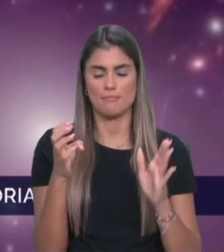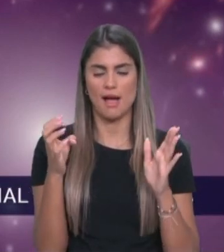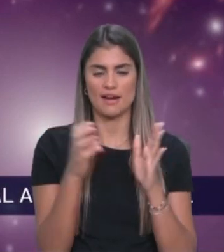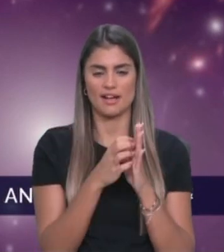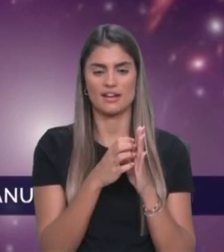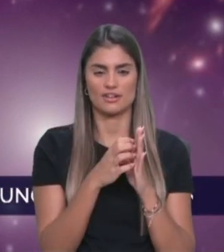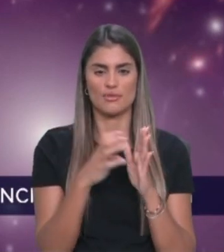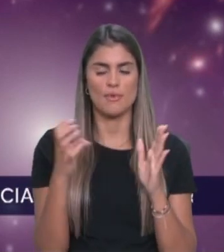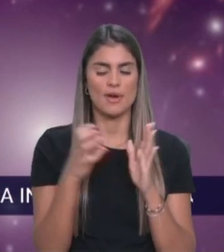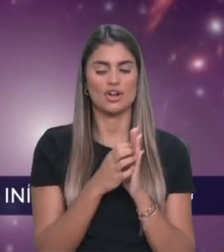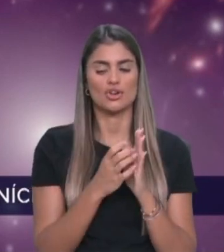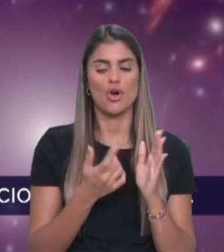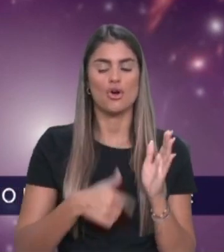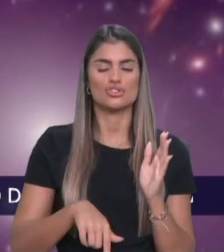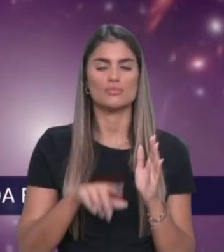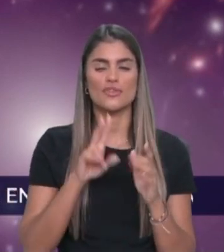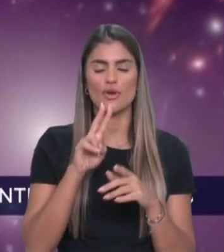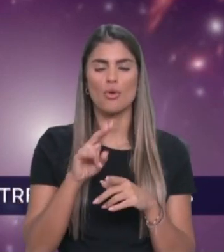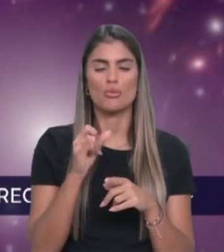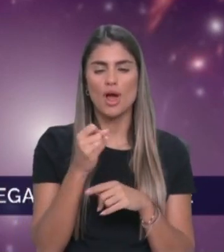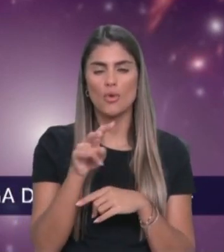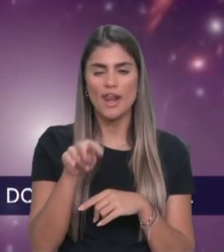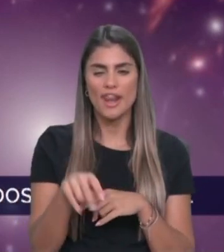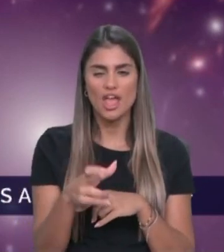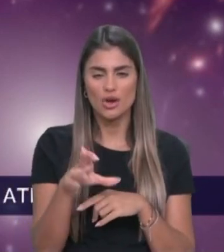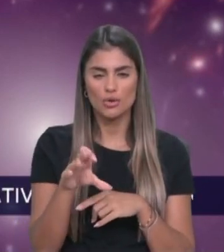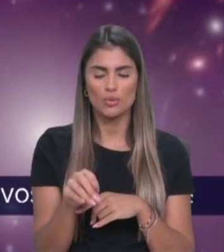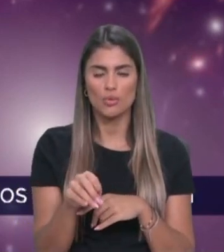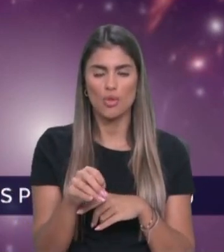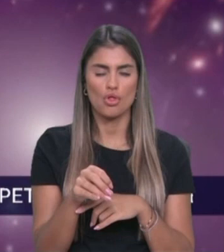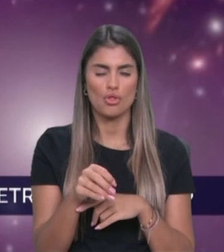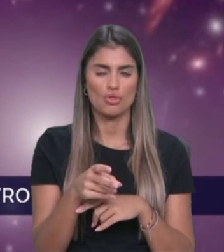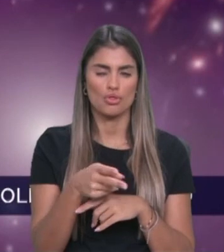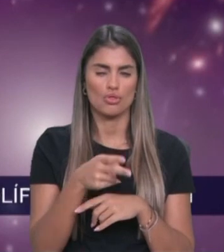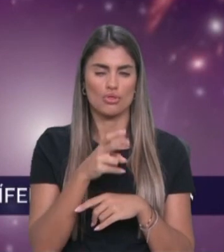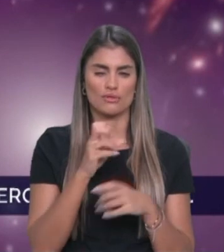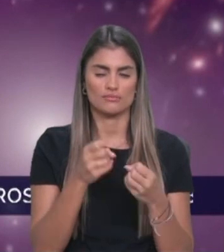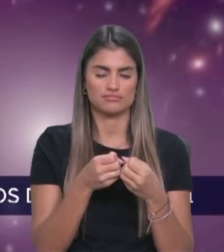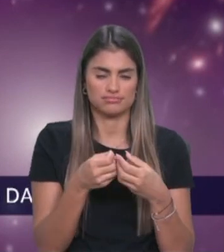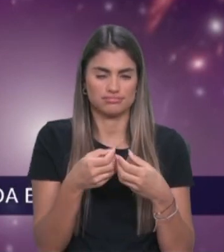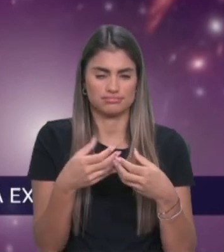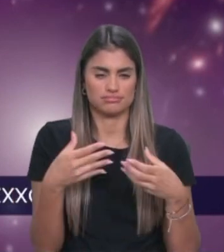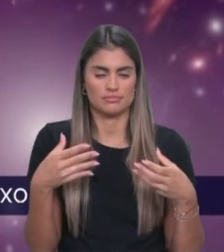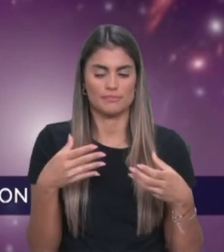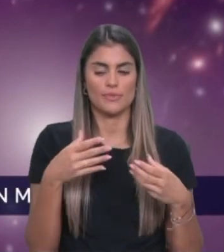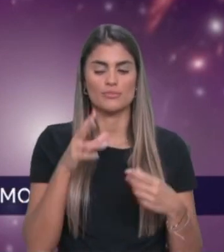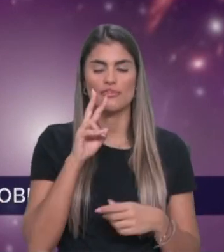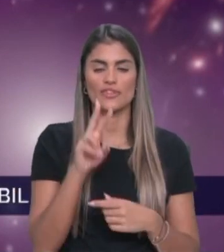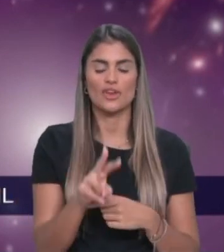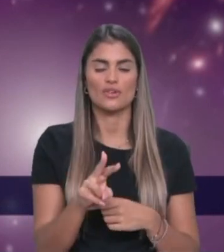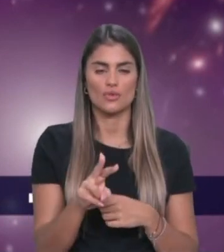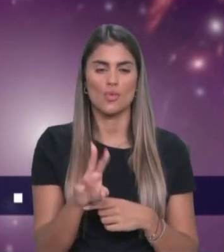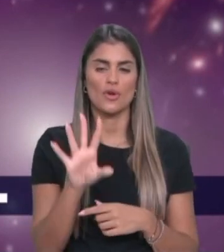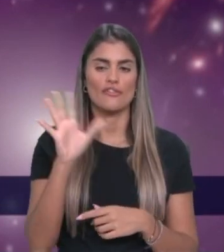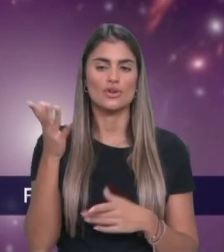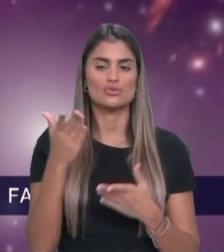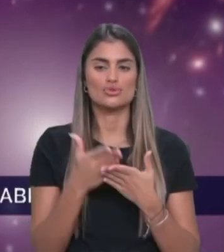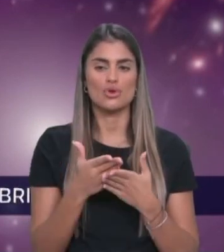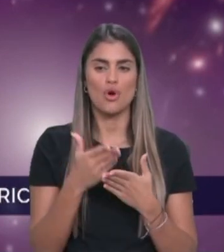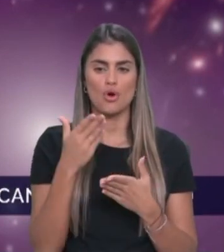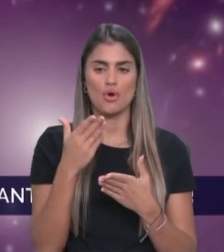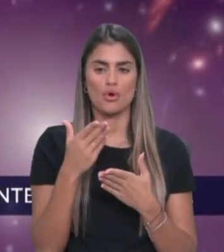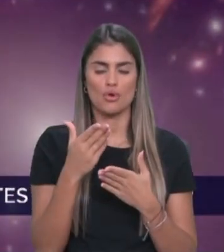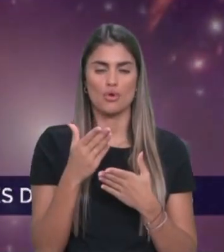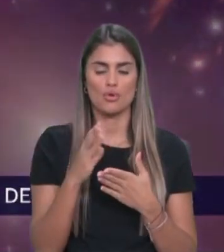marca, estamos perante um buraco negro super maciço em crescimento. Vamos lá ver uma coisa, o universo tinha apenas cerca